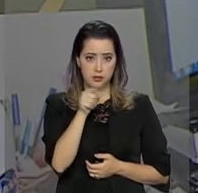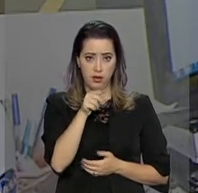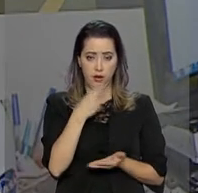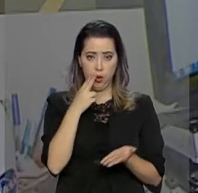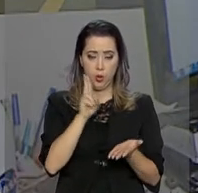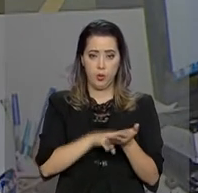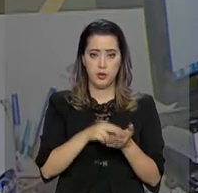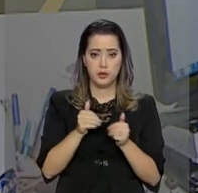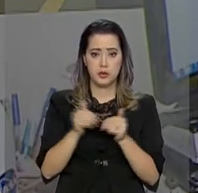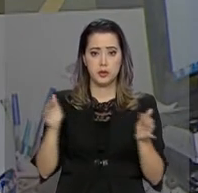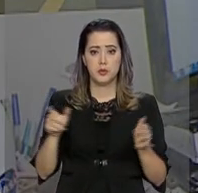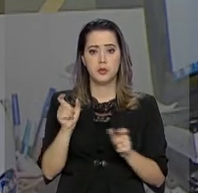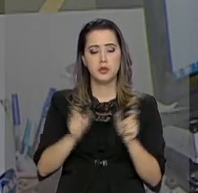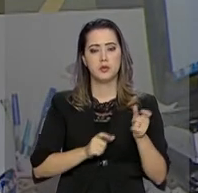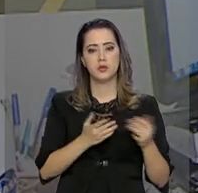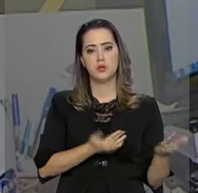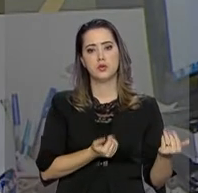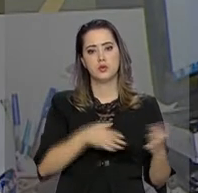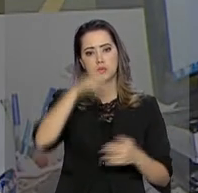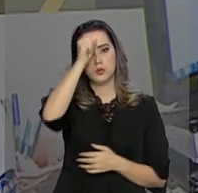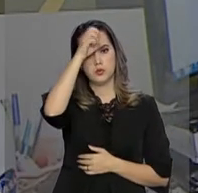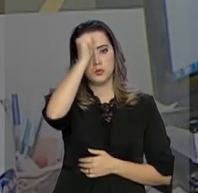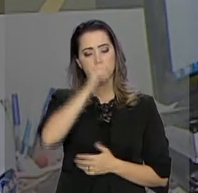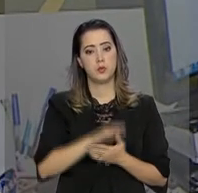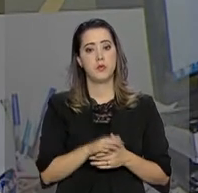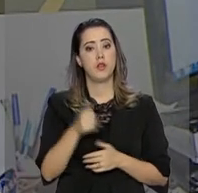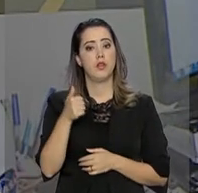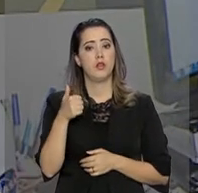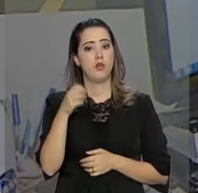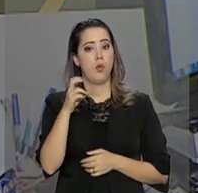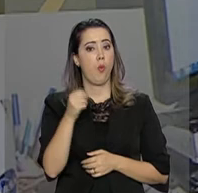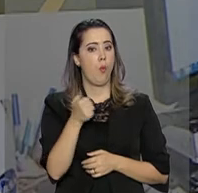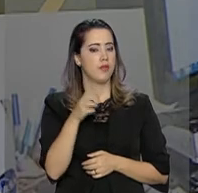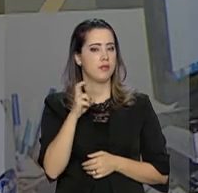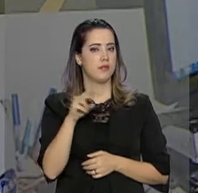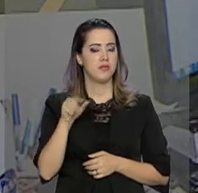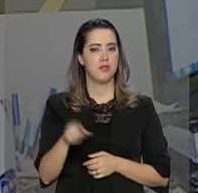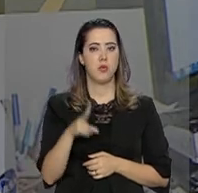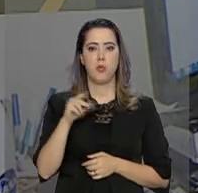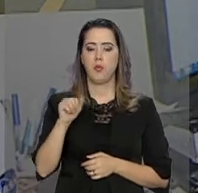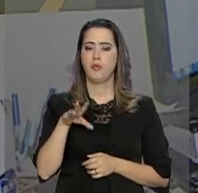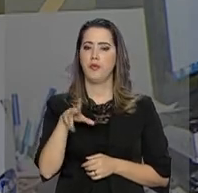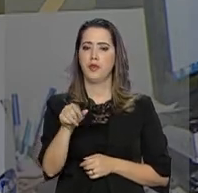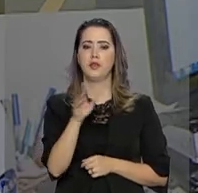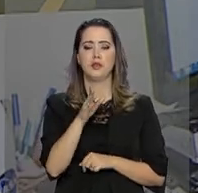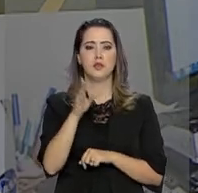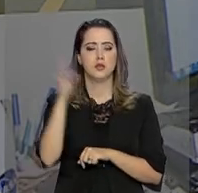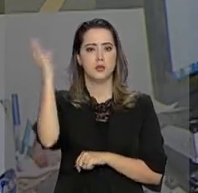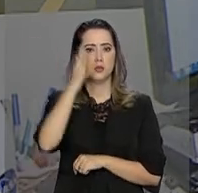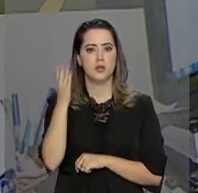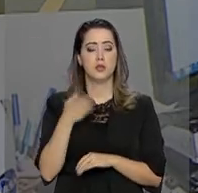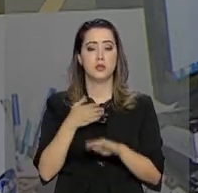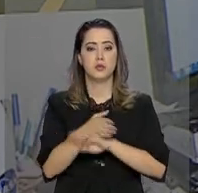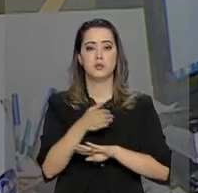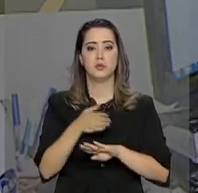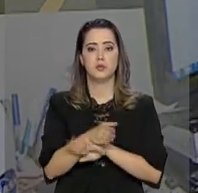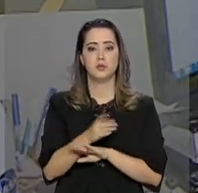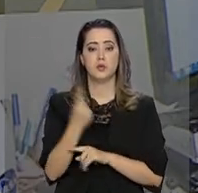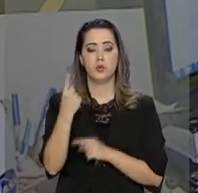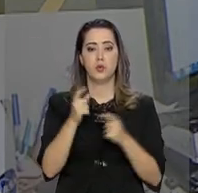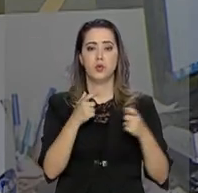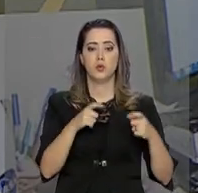abertas para seu programa de jovem aprendiz são quase cinco mil vagas para todo o país para concorrer a uma das